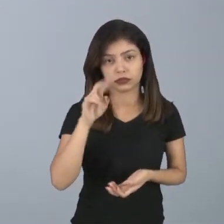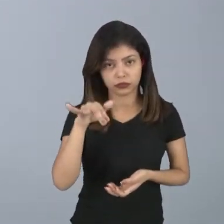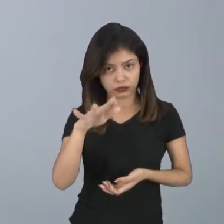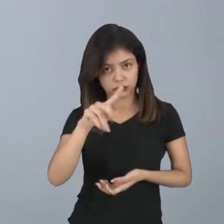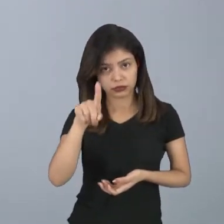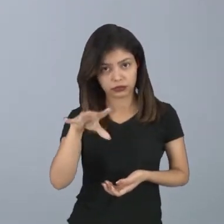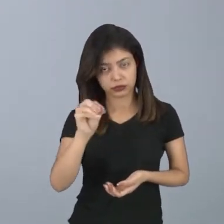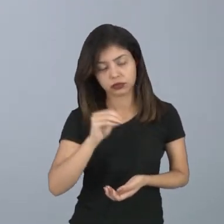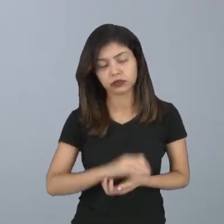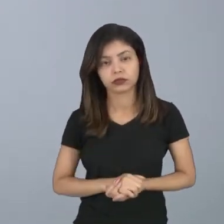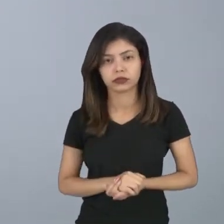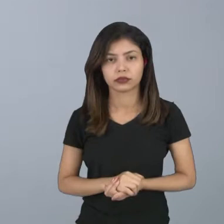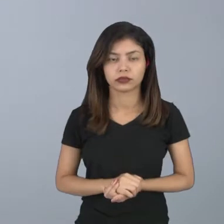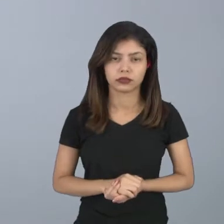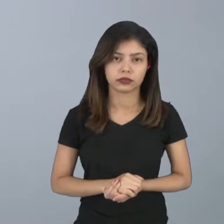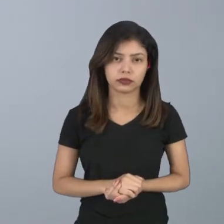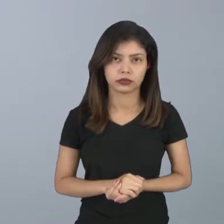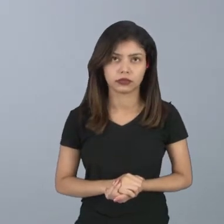organismo